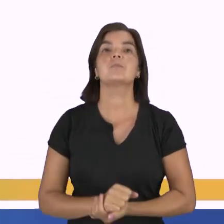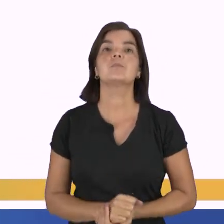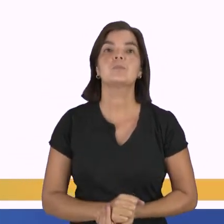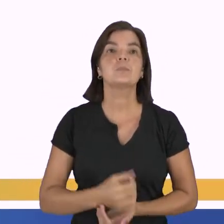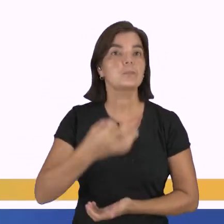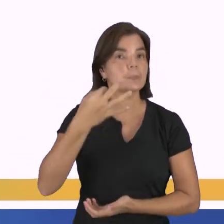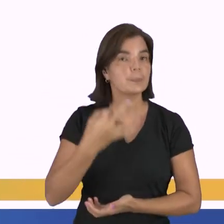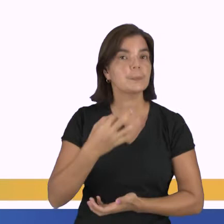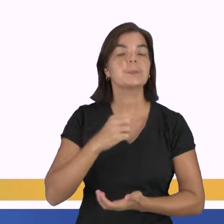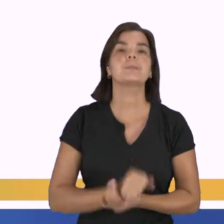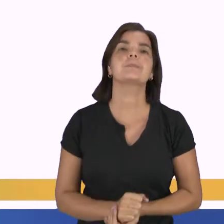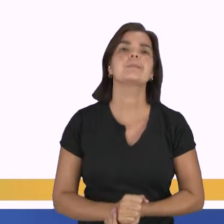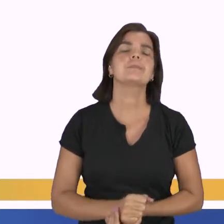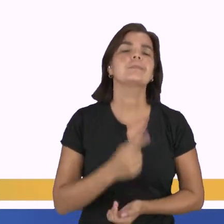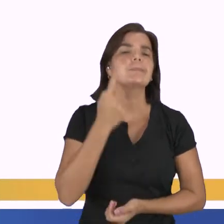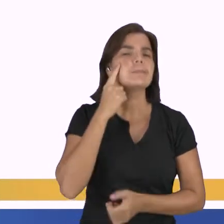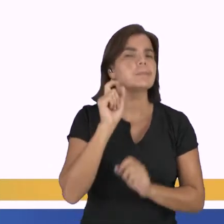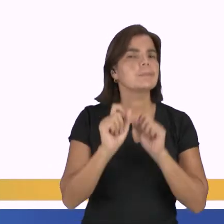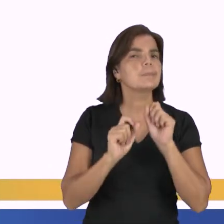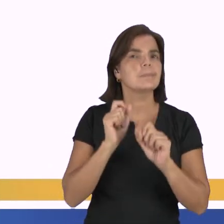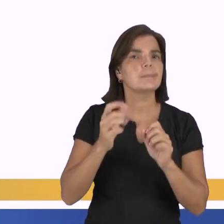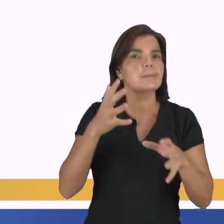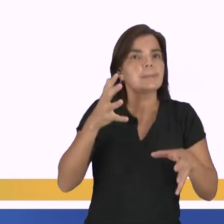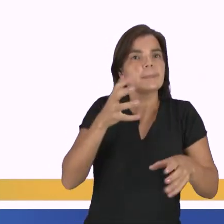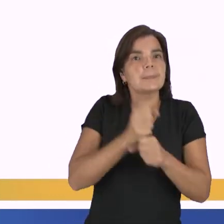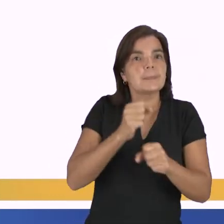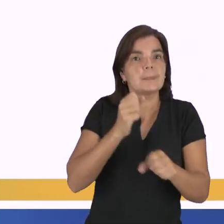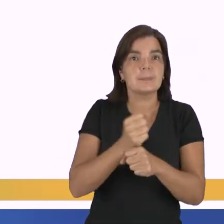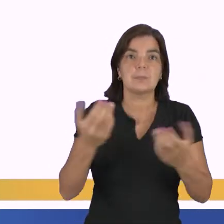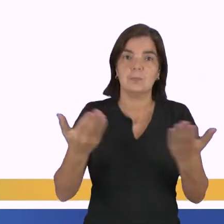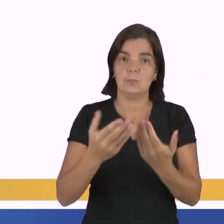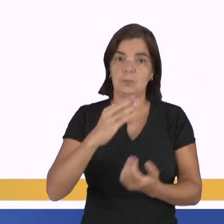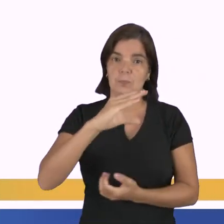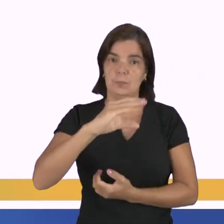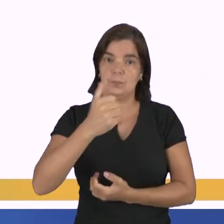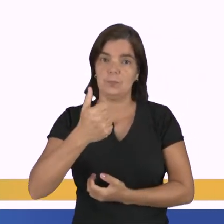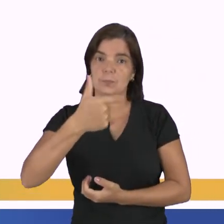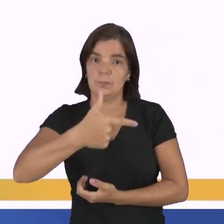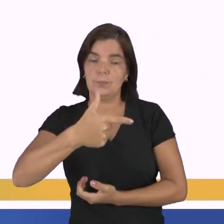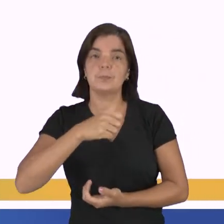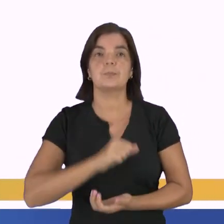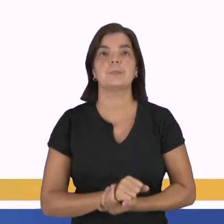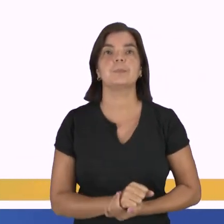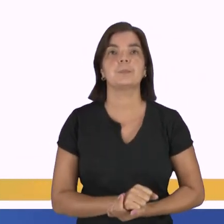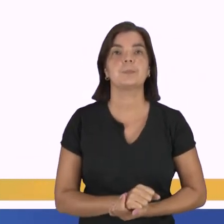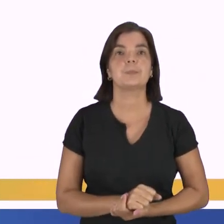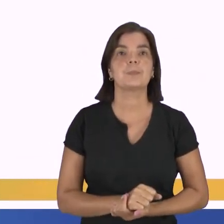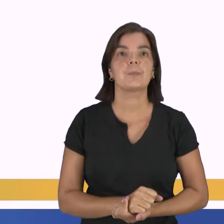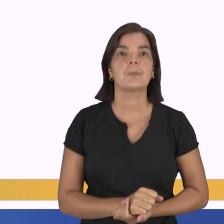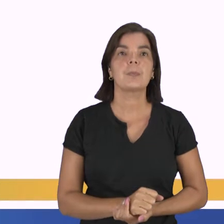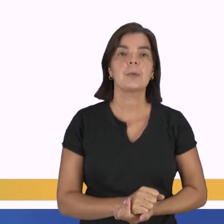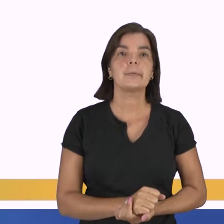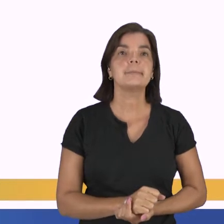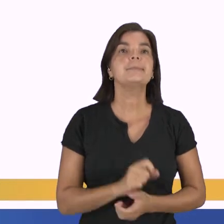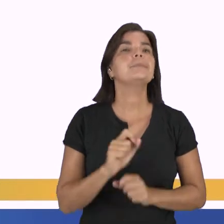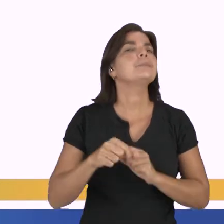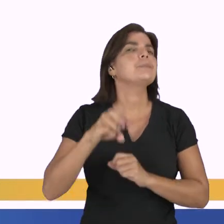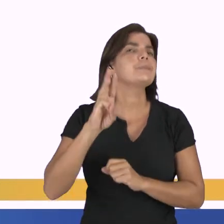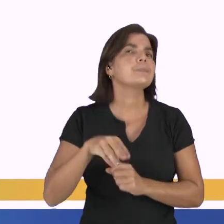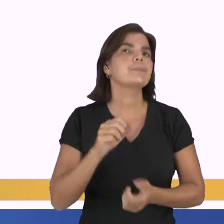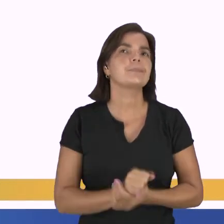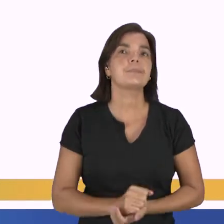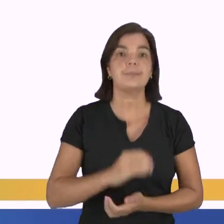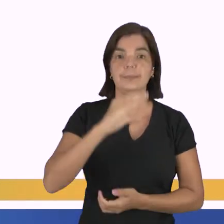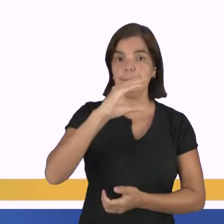certinho então o que que a gente vai fazer eu vou calcular então o elemento ser 12 tá nesse caso aqui ó que é